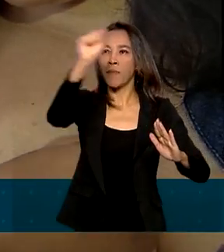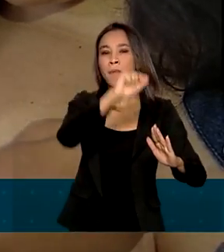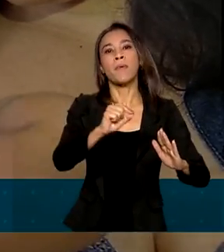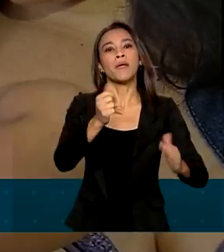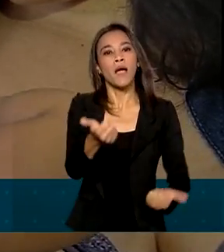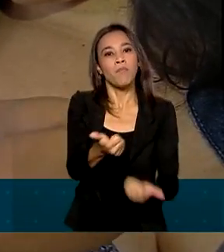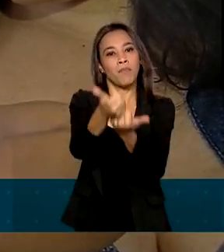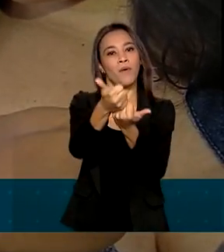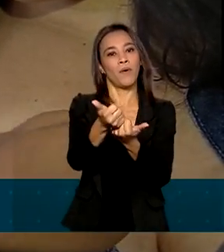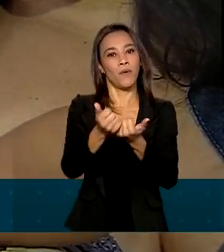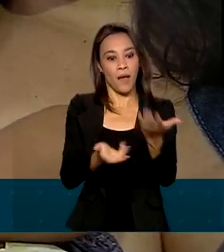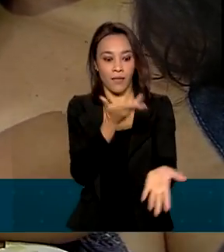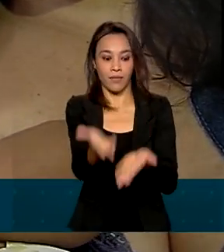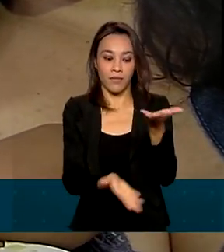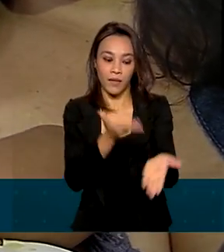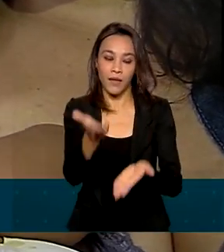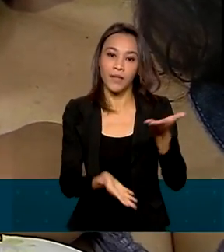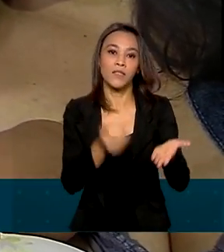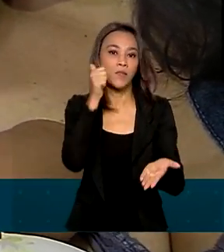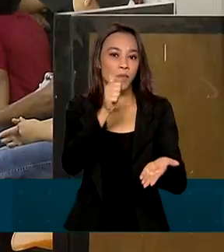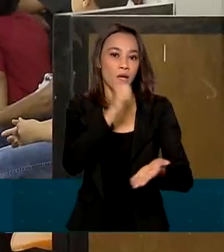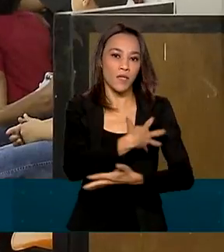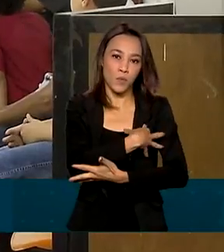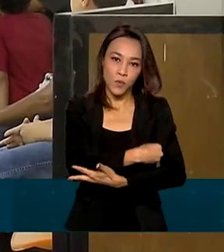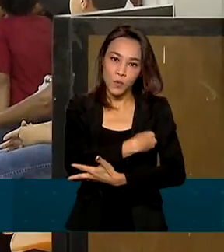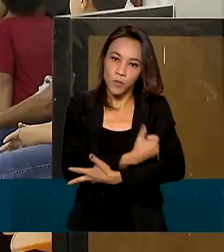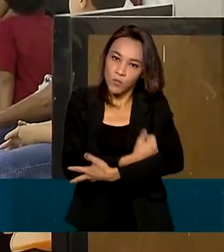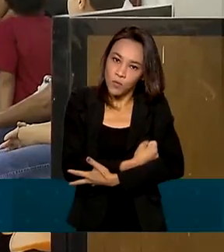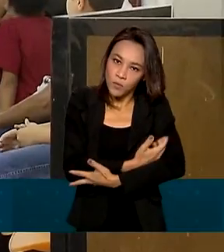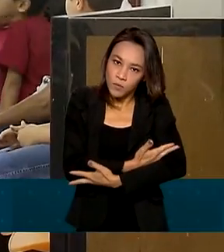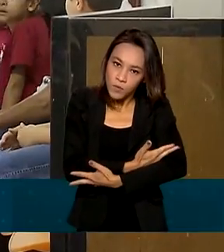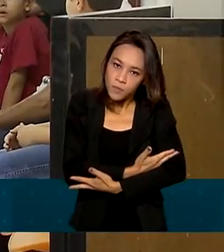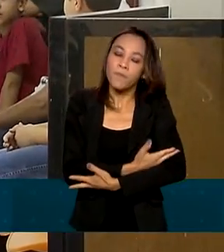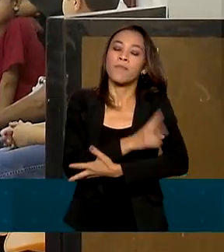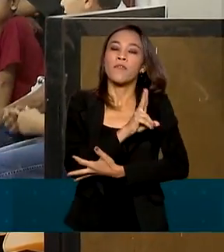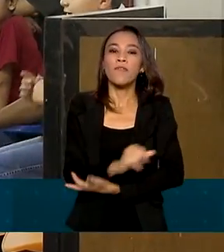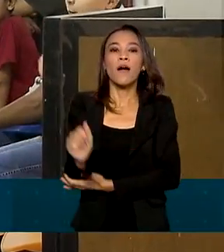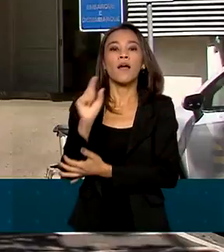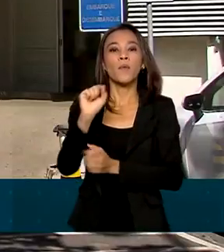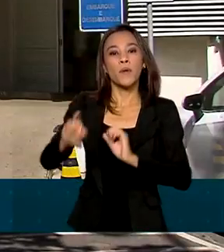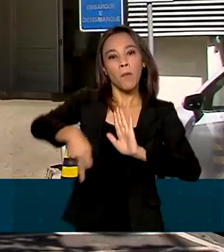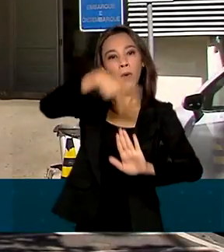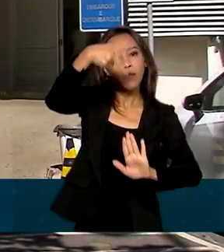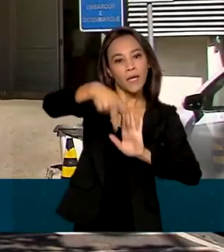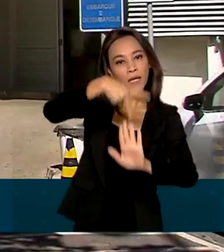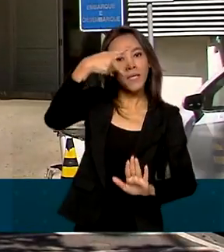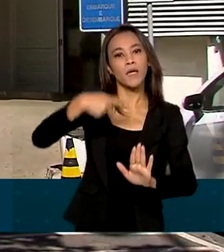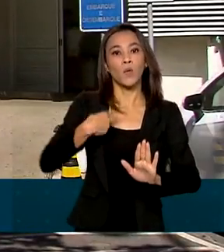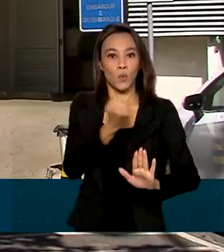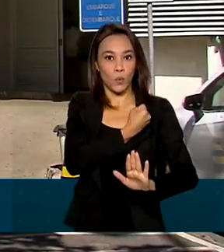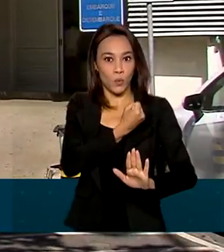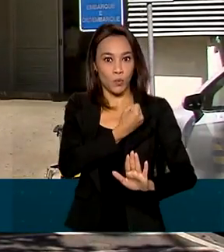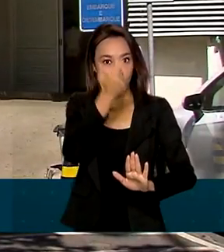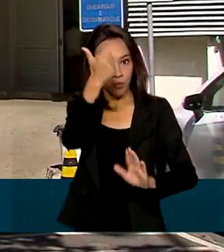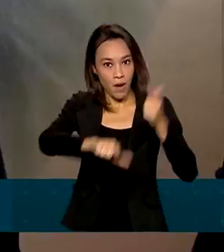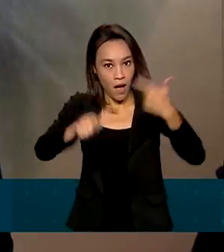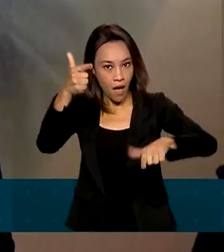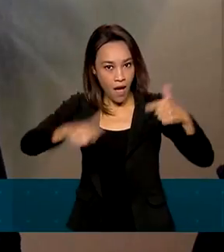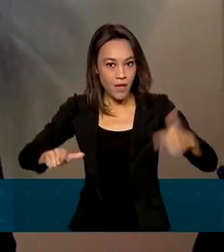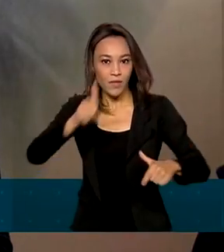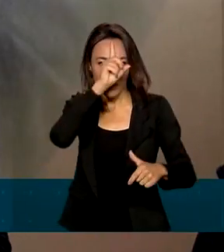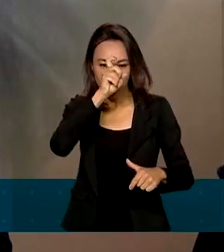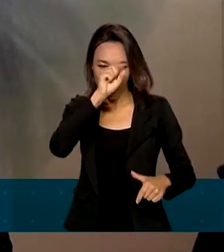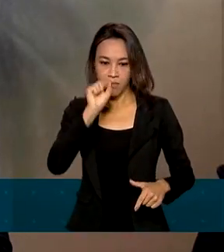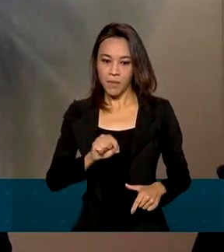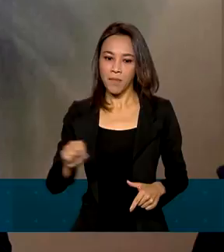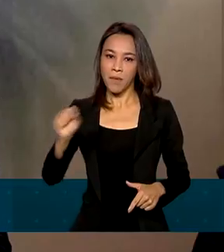no atendimento a gestantes e lactantes. Uma portaria vai ampliar o número de instituições credenciadas em todo o país. O Brasil